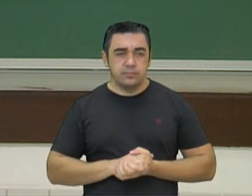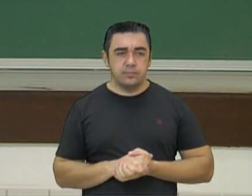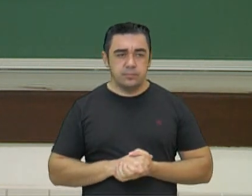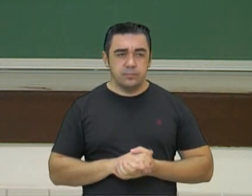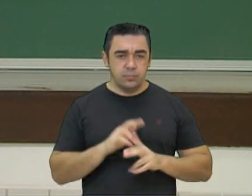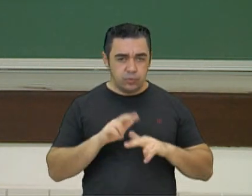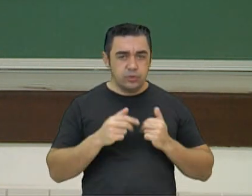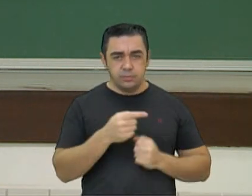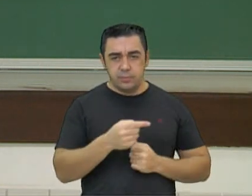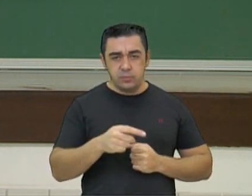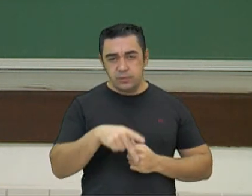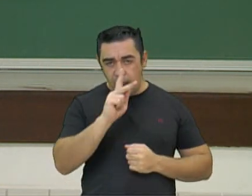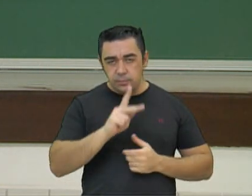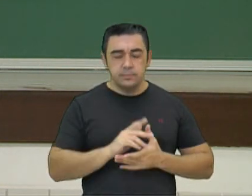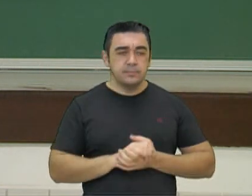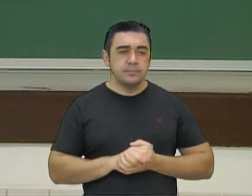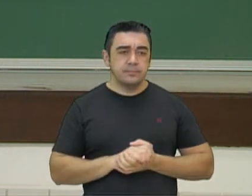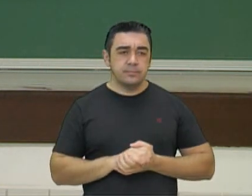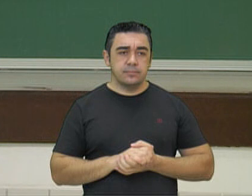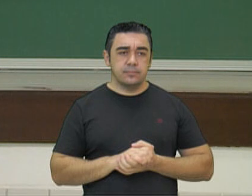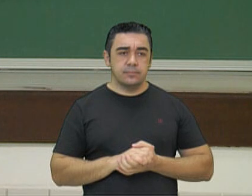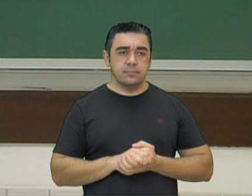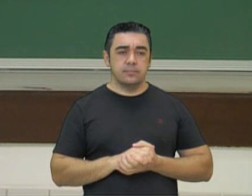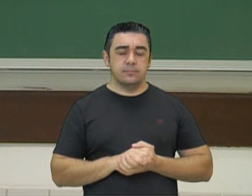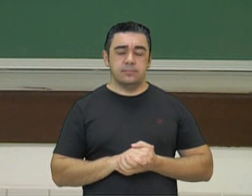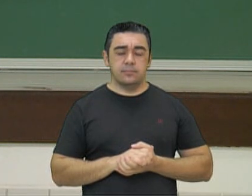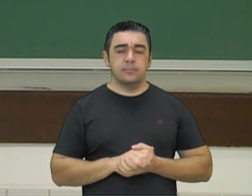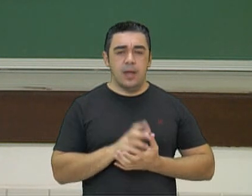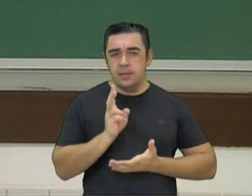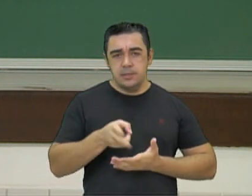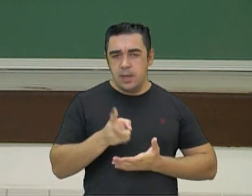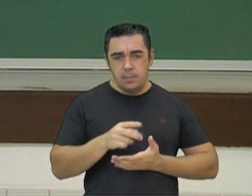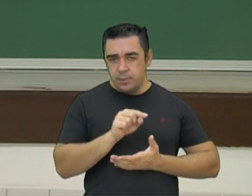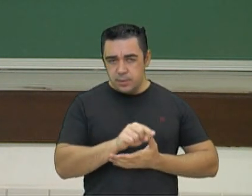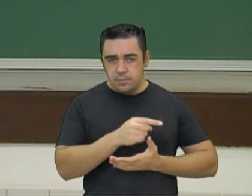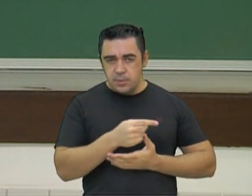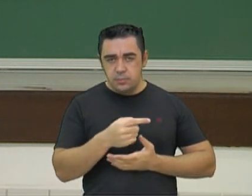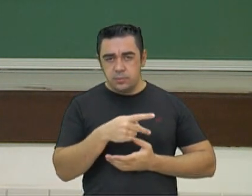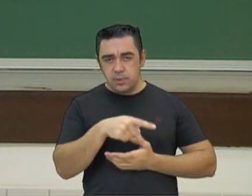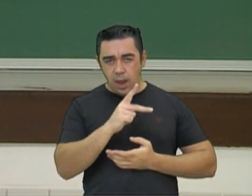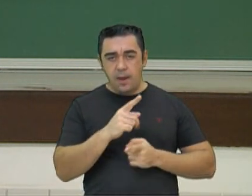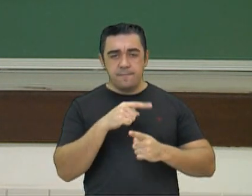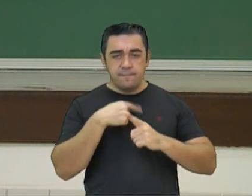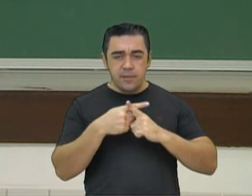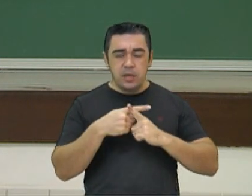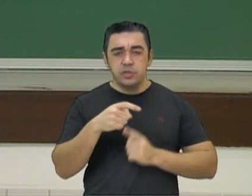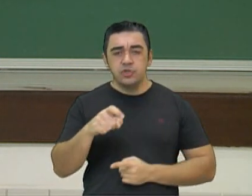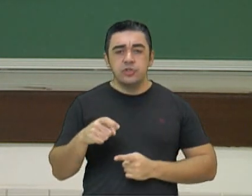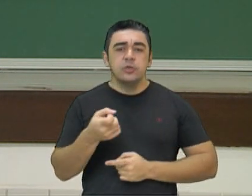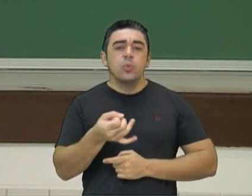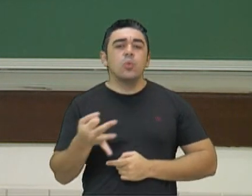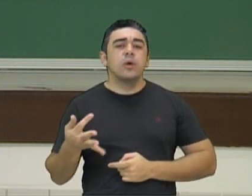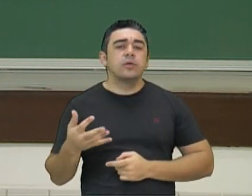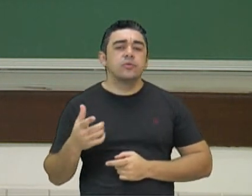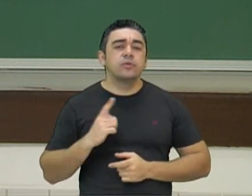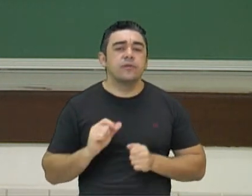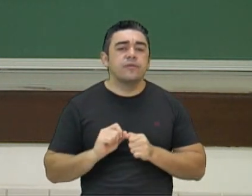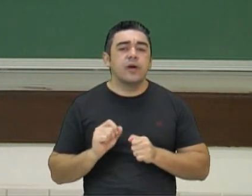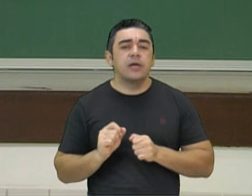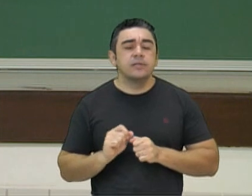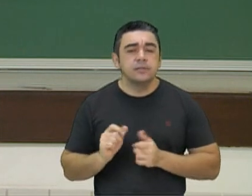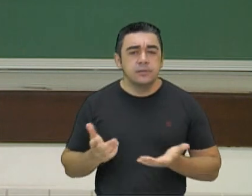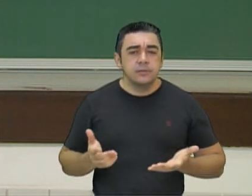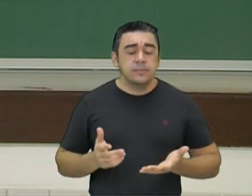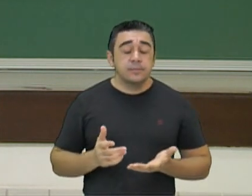Por esse motivo. Então, você vai ter a constante elástica, certo? Vezes a deformação. Esta